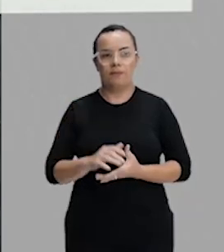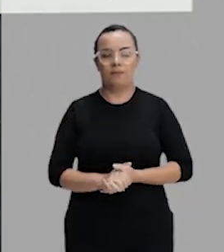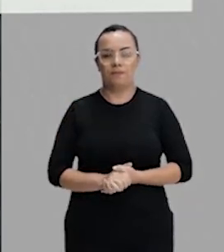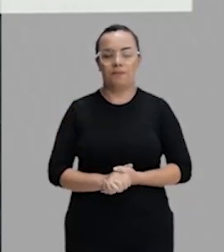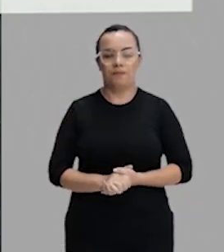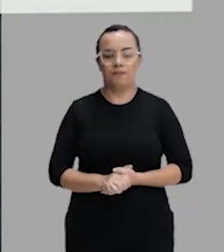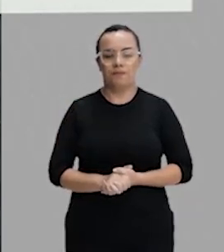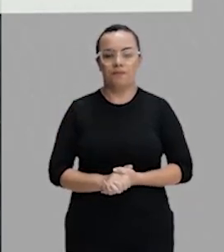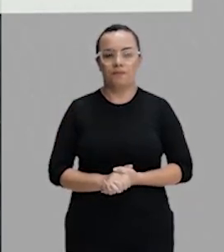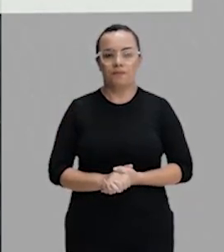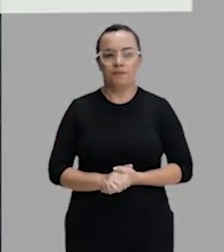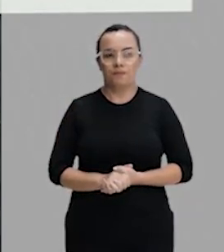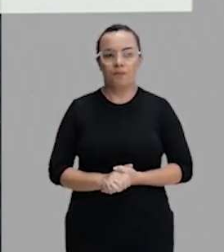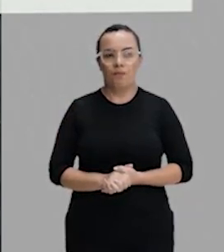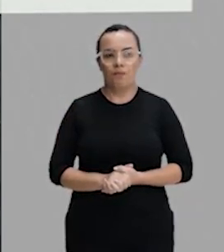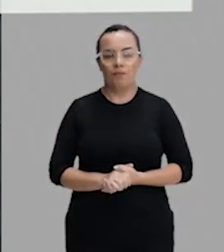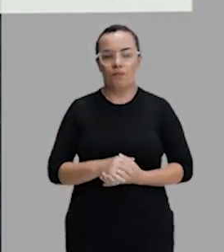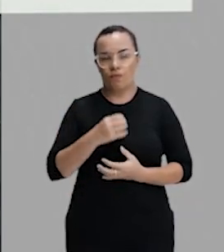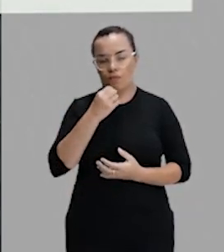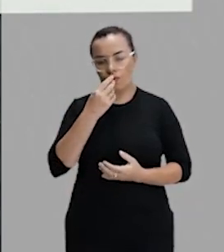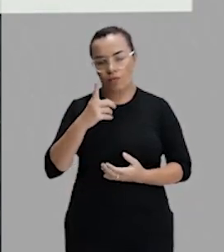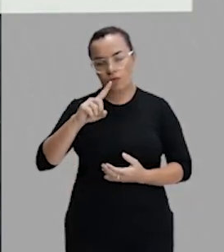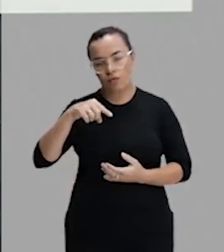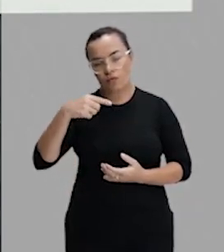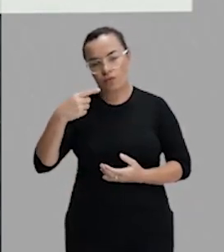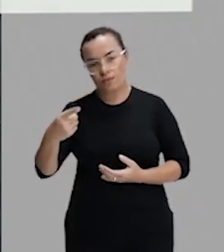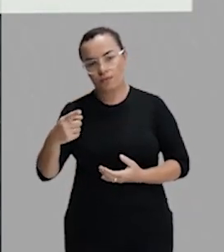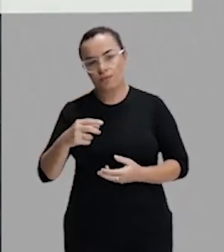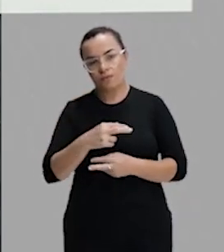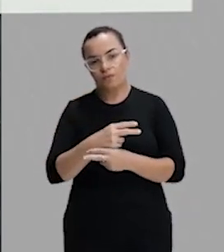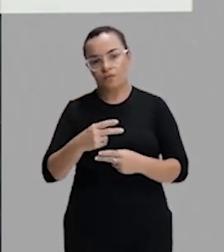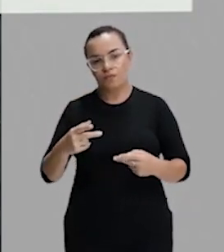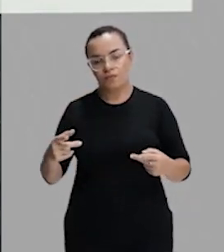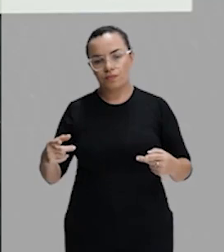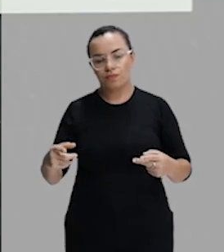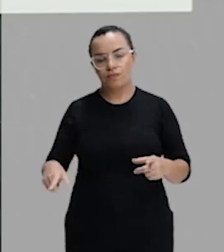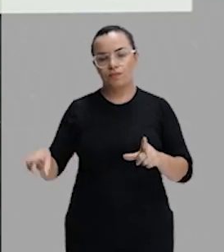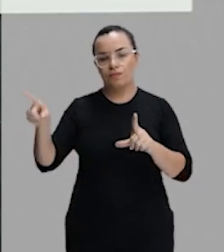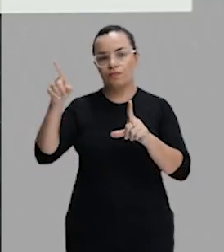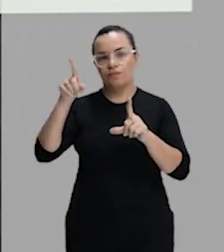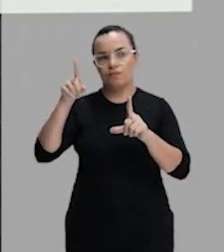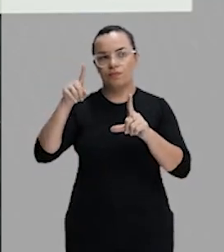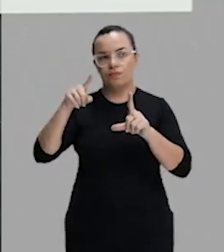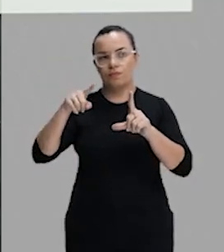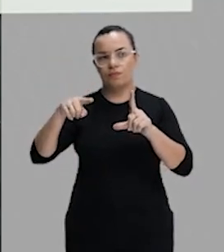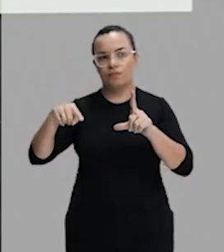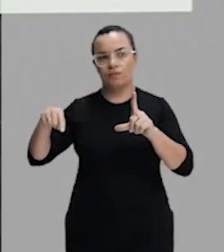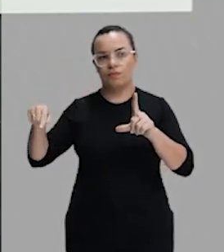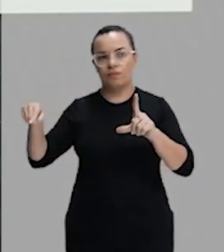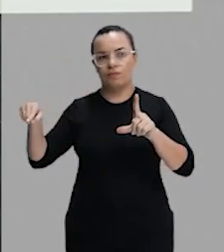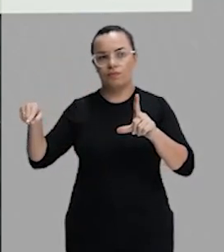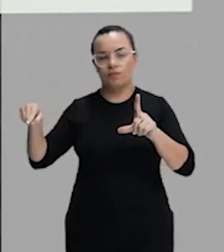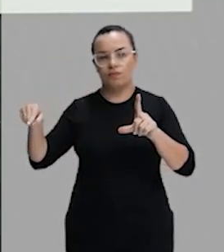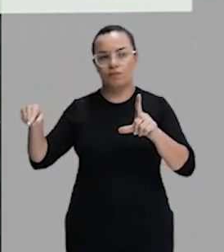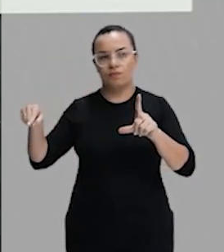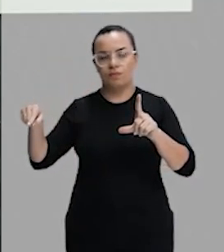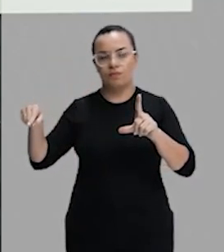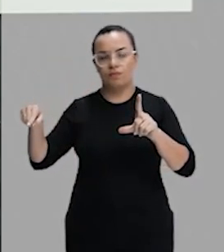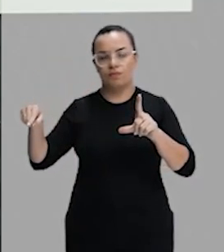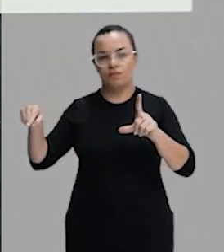Beleza, turminha? Bom, qual outro elemento que compõe aí ao nosso vértice? Turma, essa distância aqui,